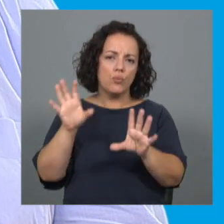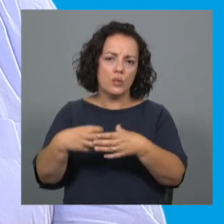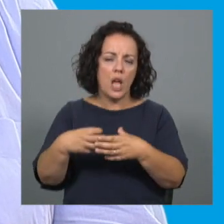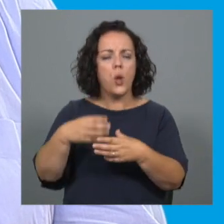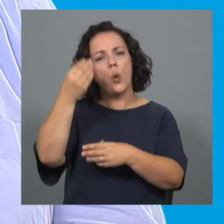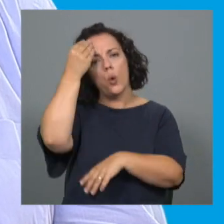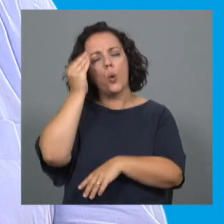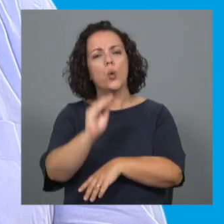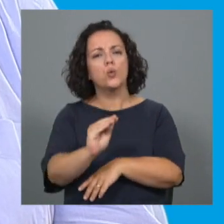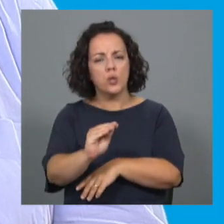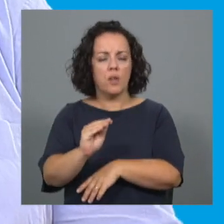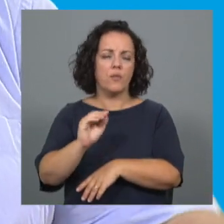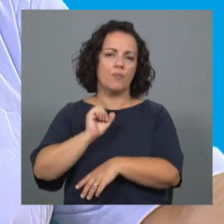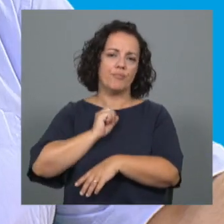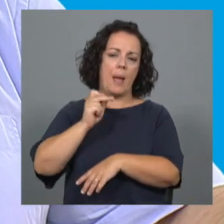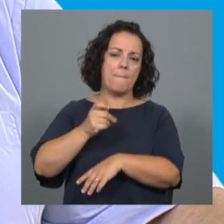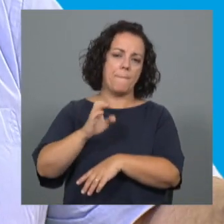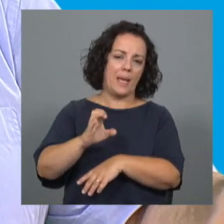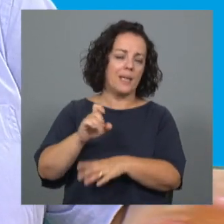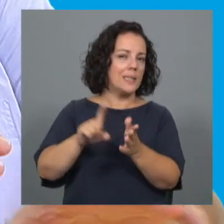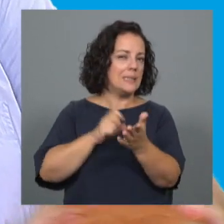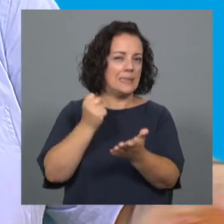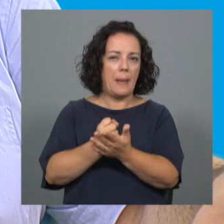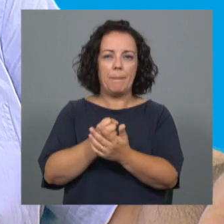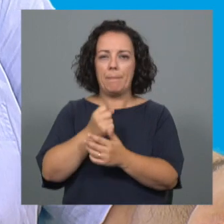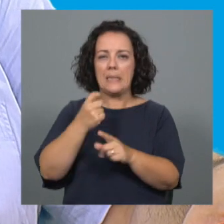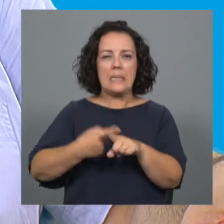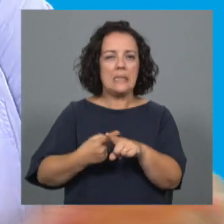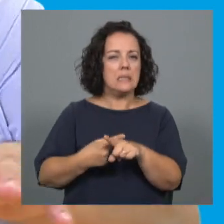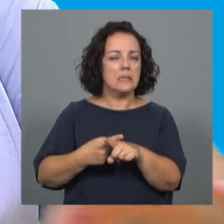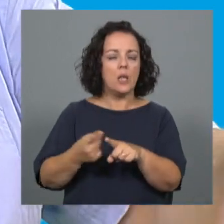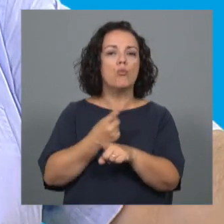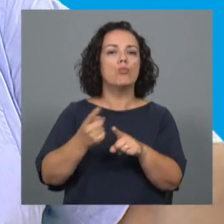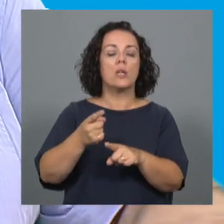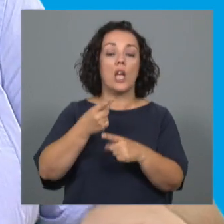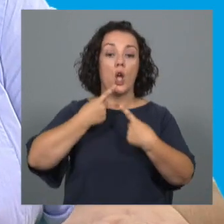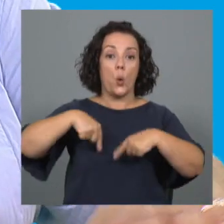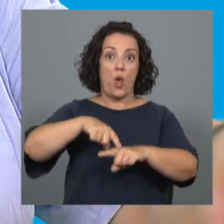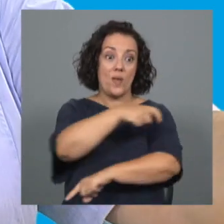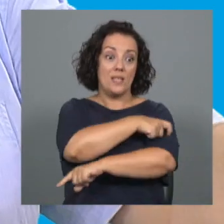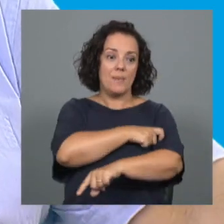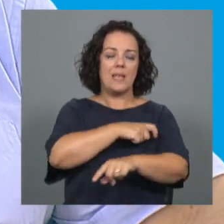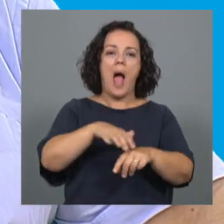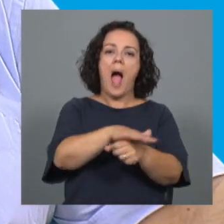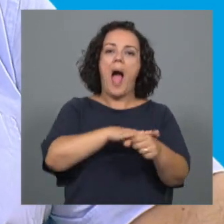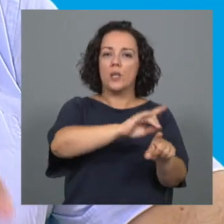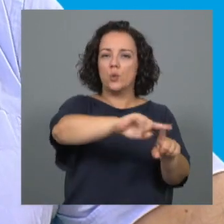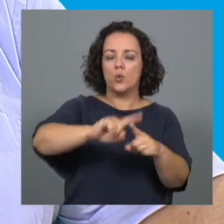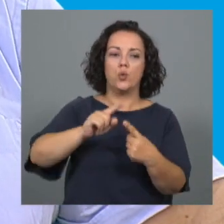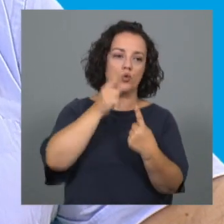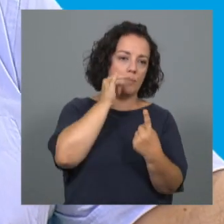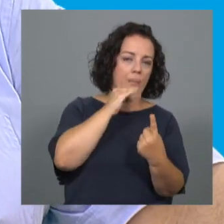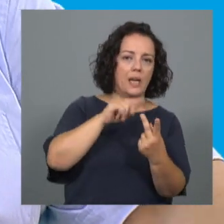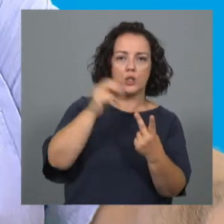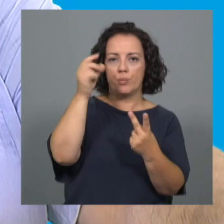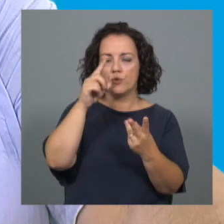que são sempre momentos muito, muito curiosos, porque são reuniões que representam, com representantes de todas as sensibilidades, os pais, os professores, pessoal